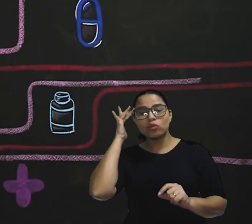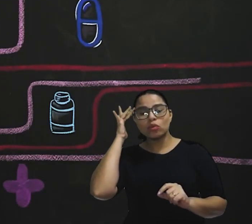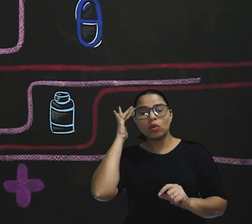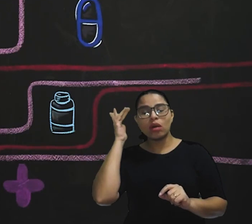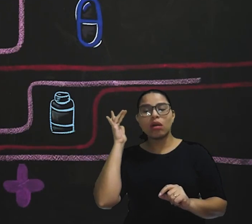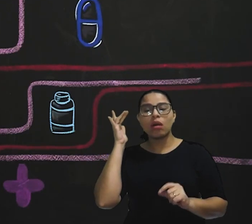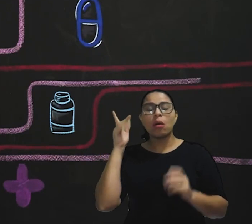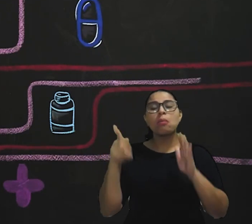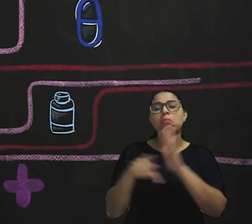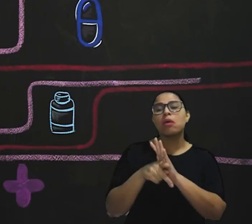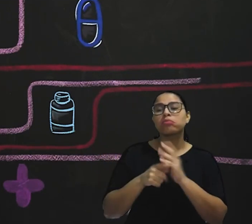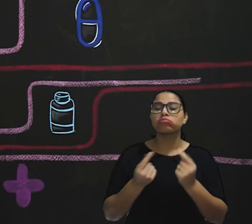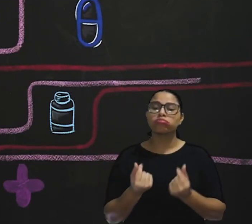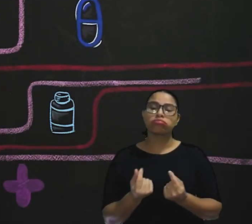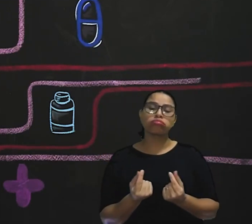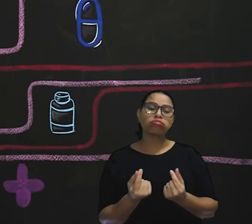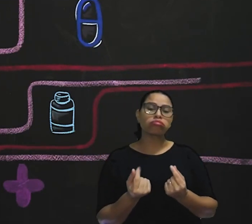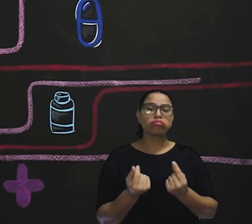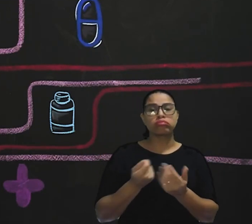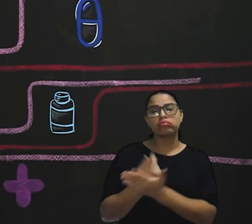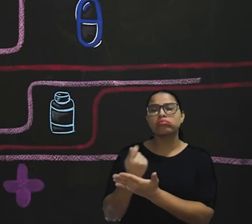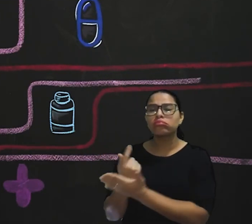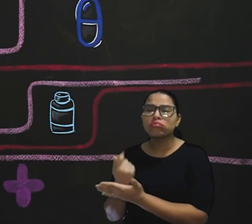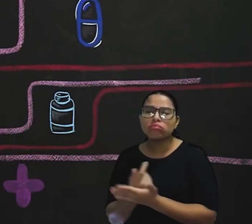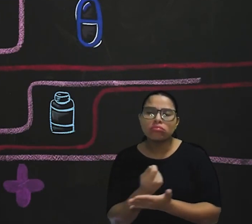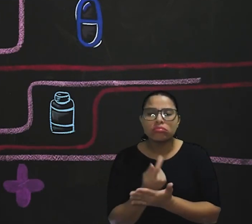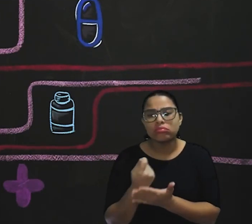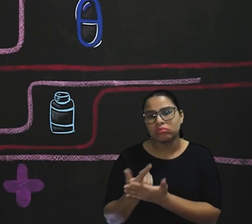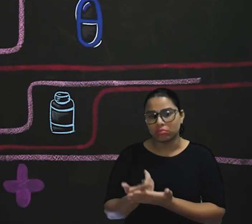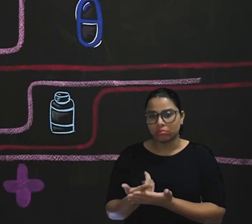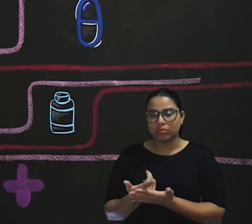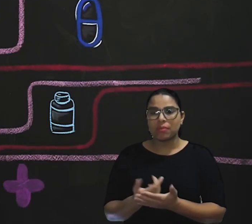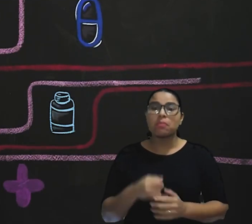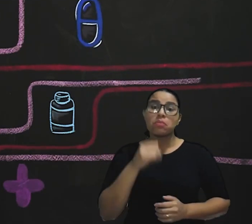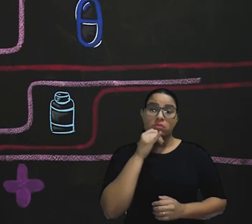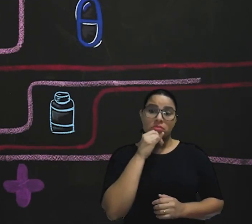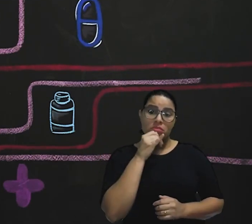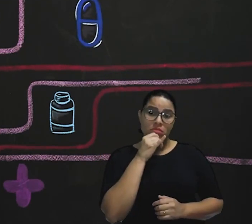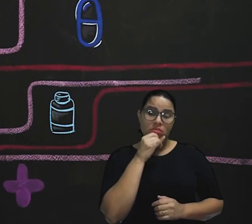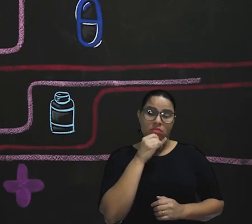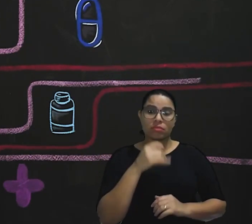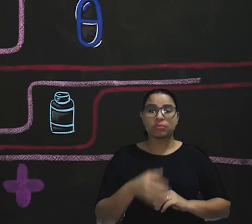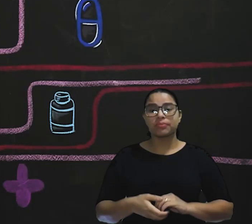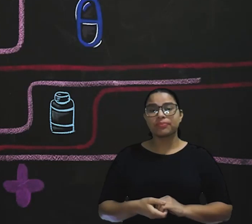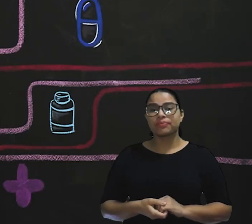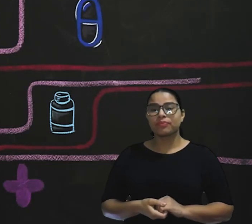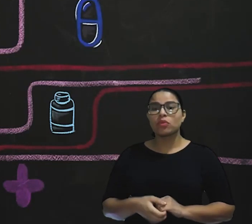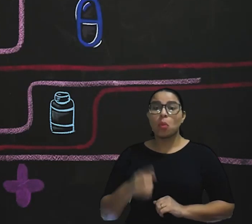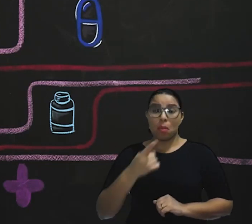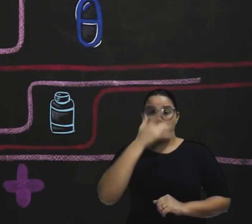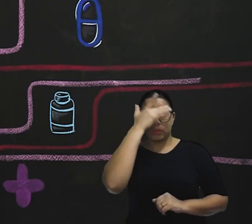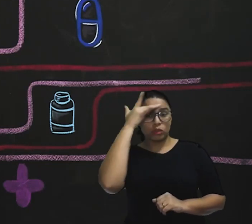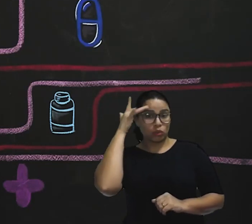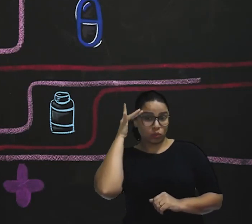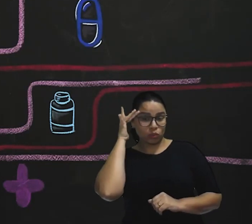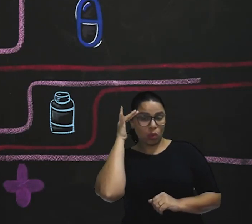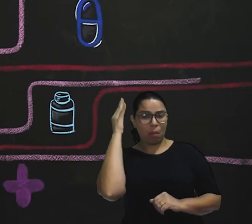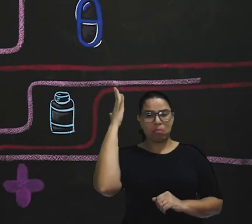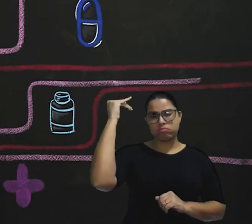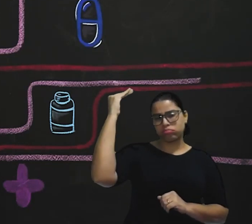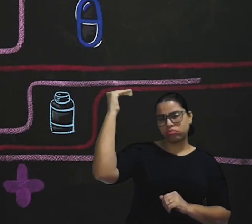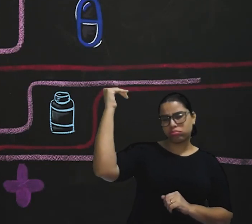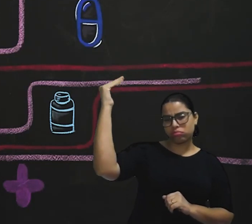consumo. Pensa você, um determinado ídolo, um determinado astro do